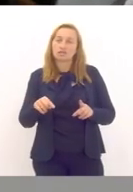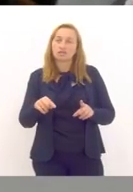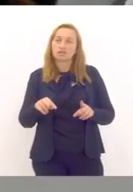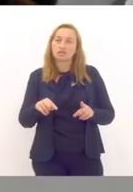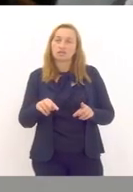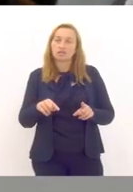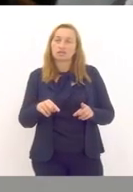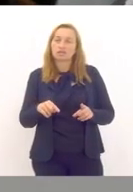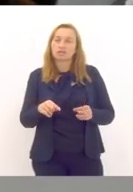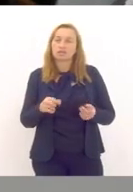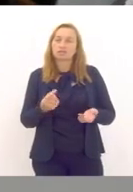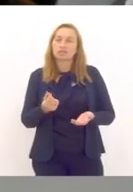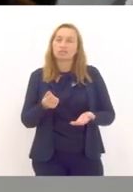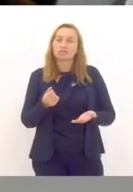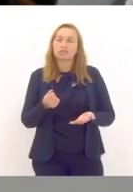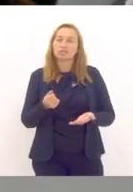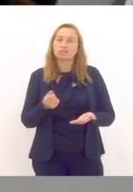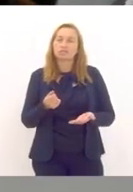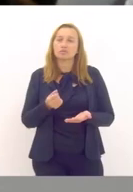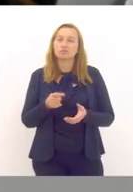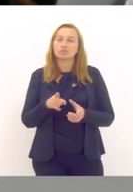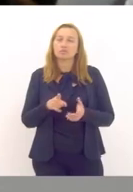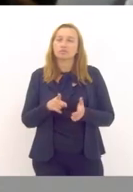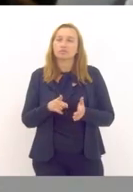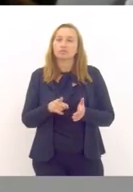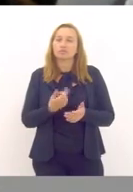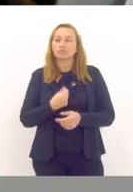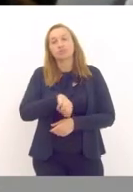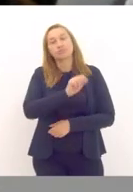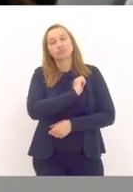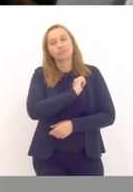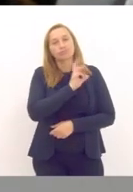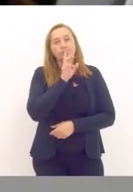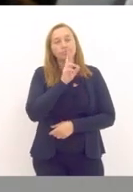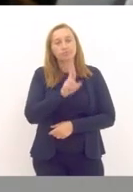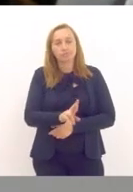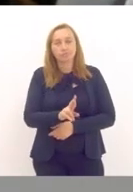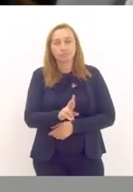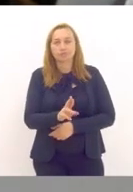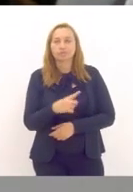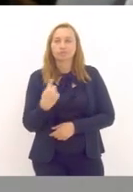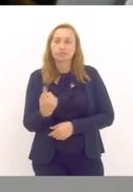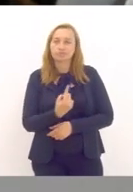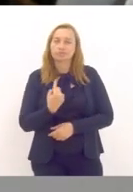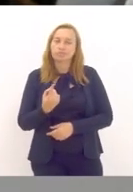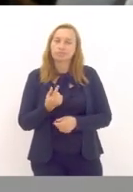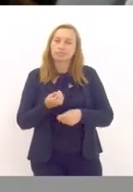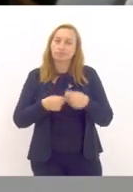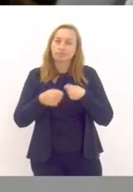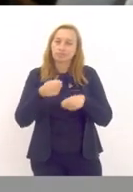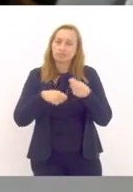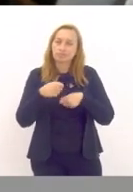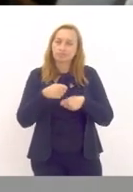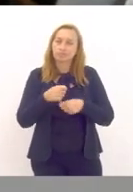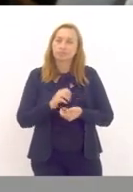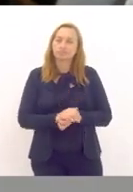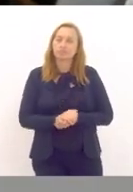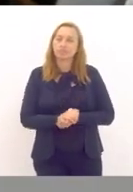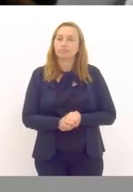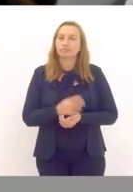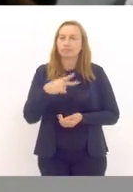os benefícios fiscais estão trazendo ou não resultados para a nossa economia. Então, essa é a